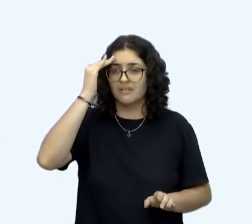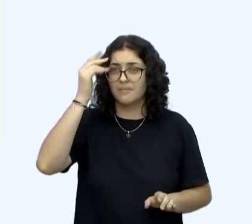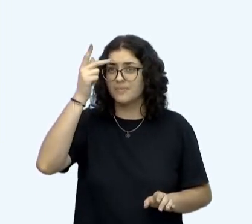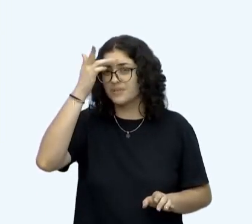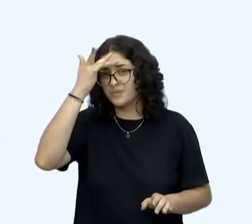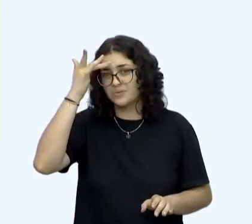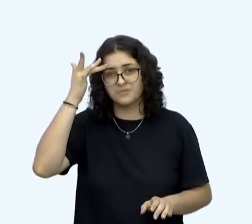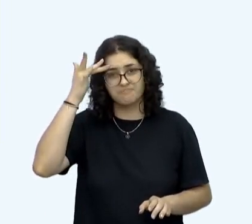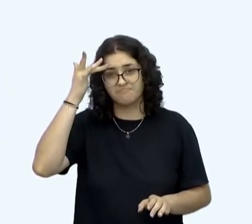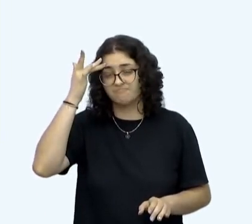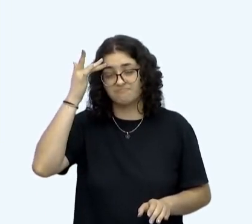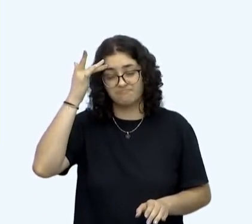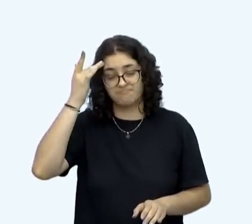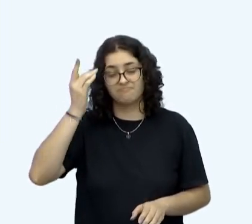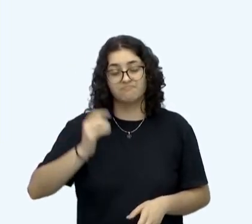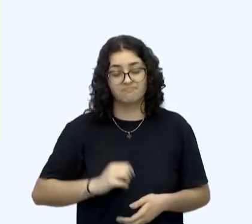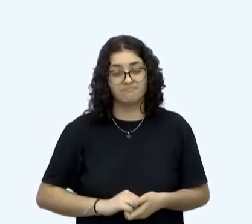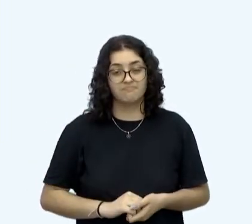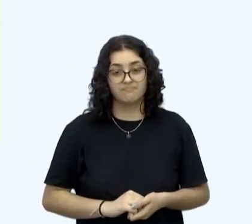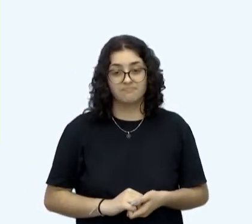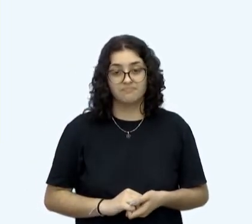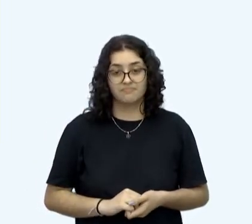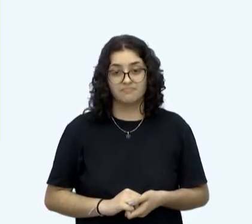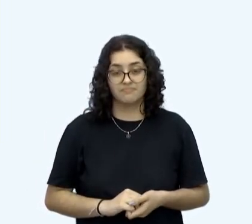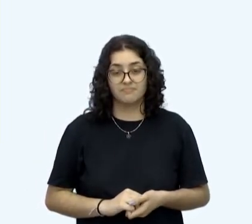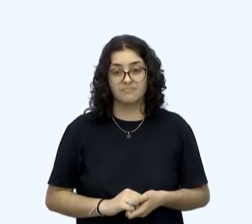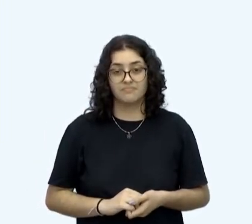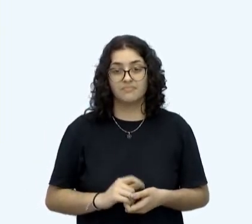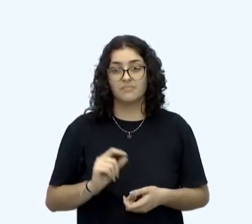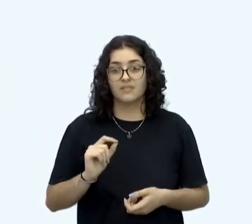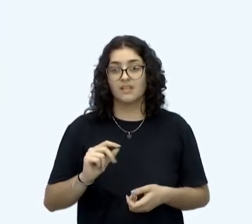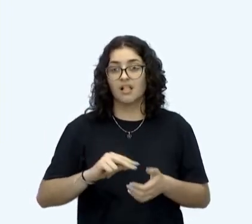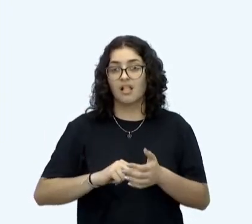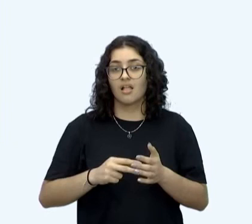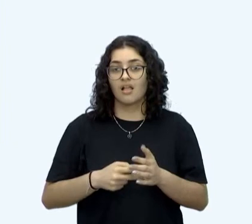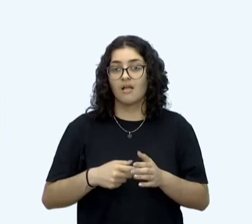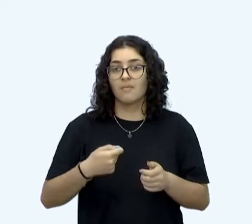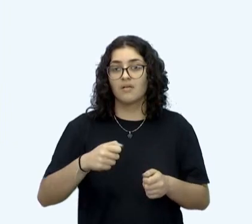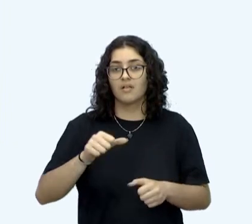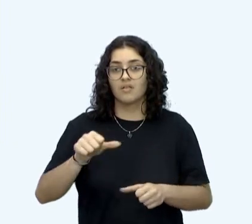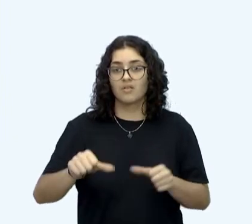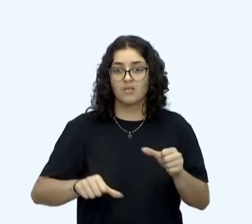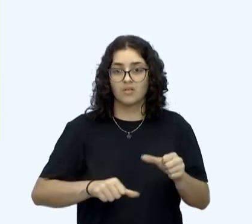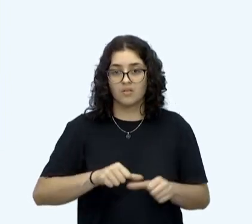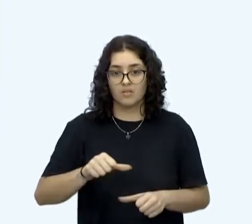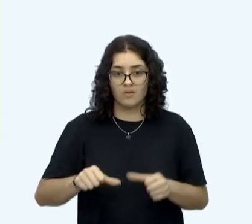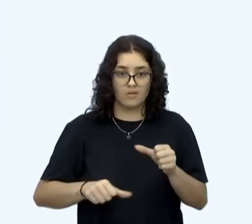muitas pessoas. Você tem que colocar nutrientes no solo.